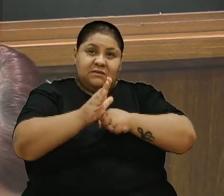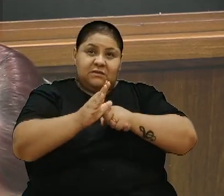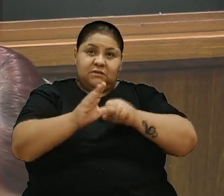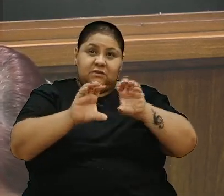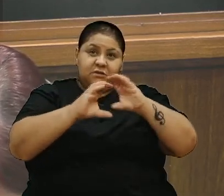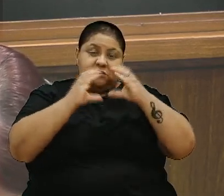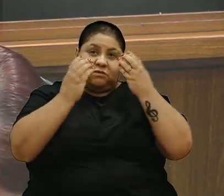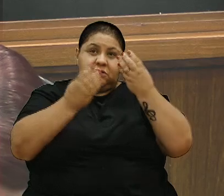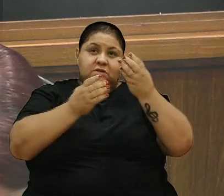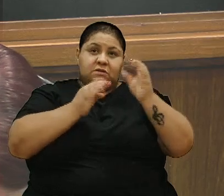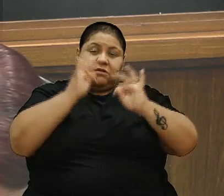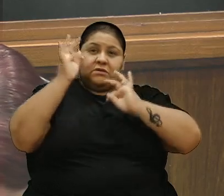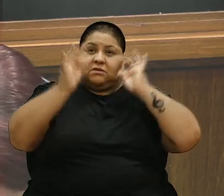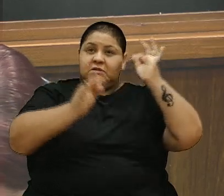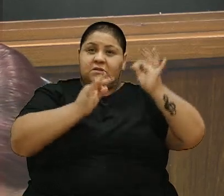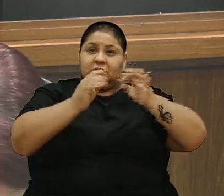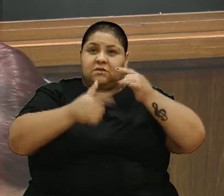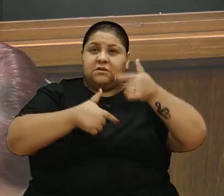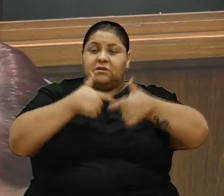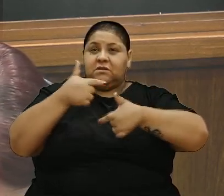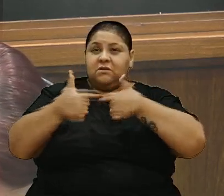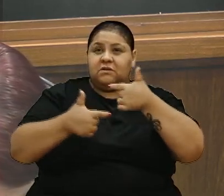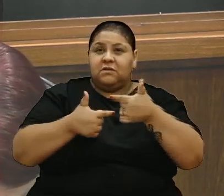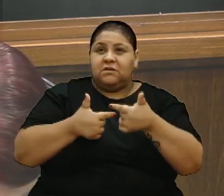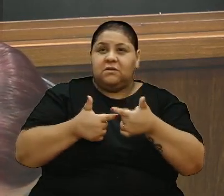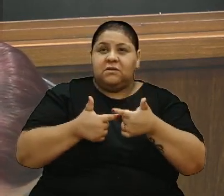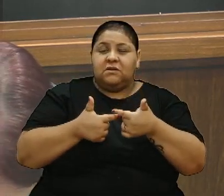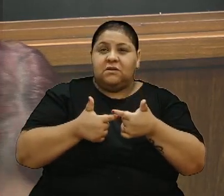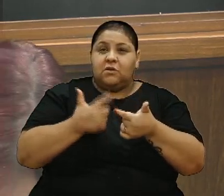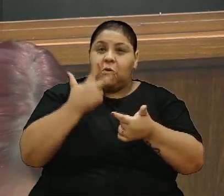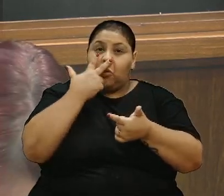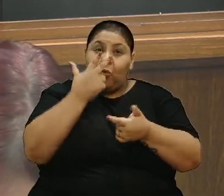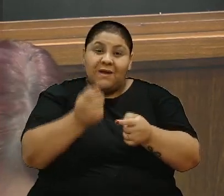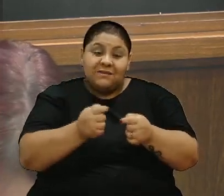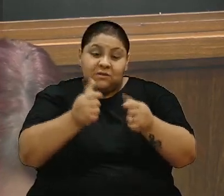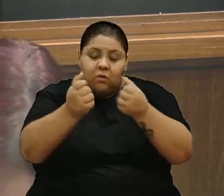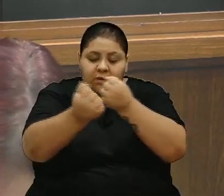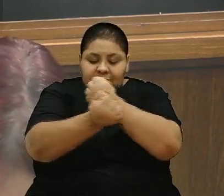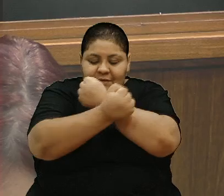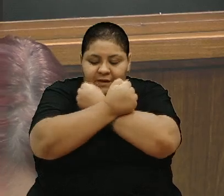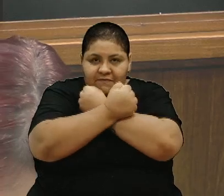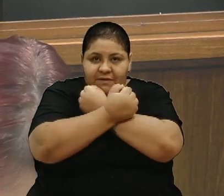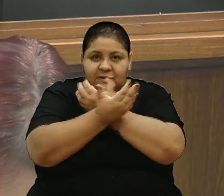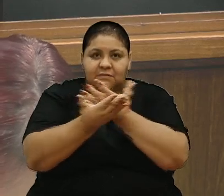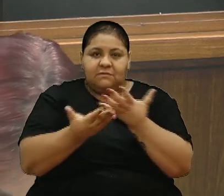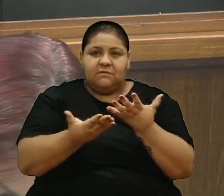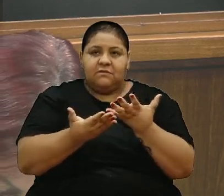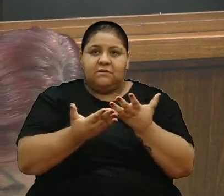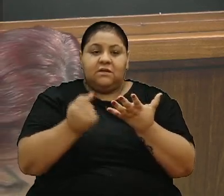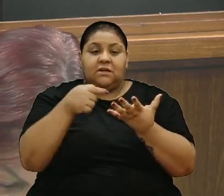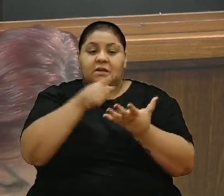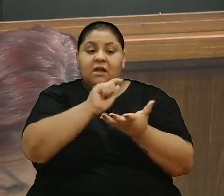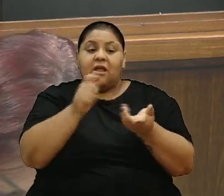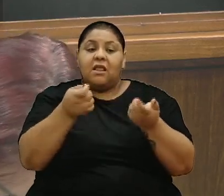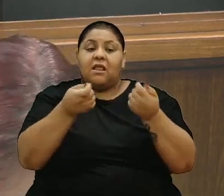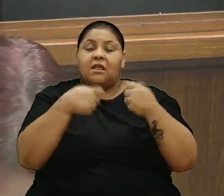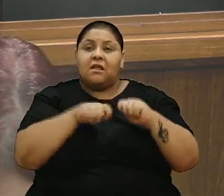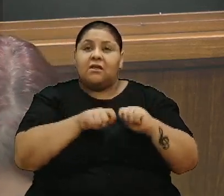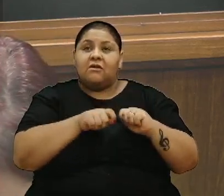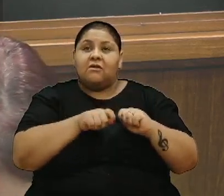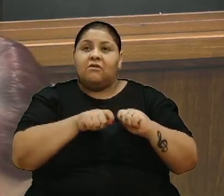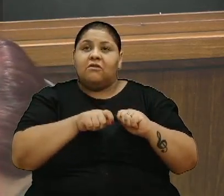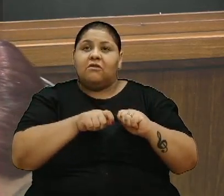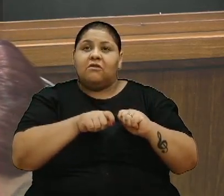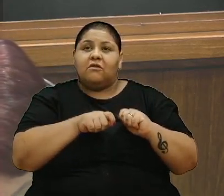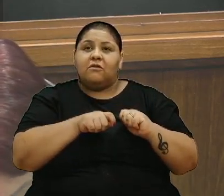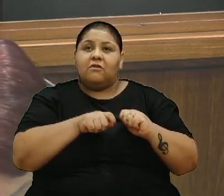acabam trabalhando, muitas vezes, em cenários análogos à escravidão. E aquilo não necessariamente está tratando